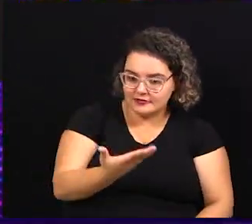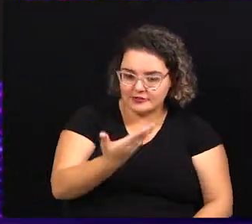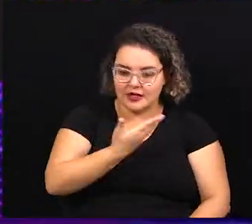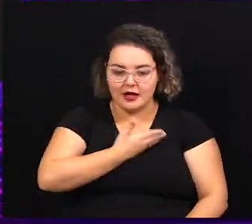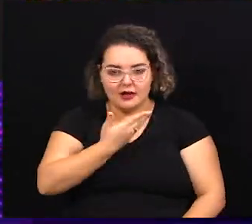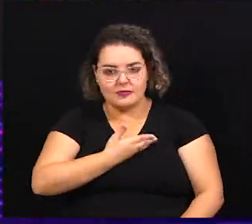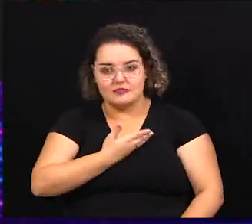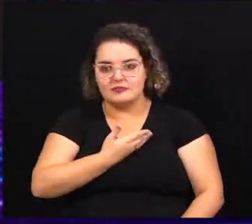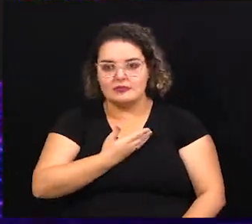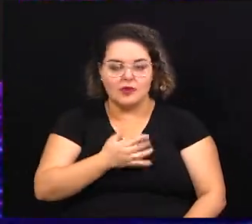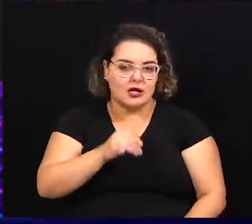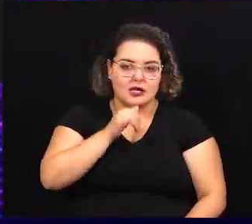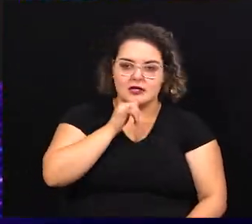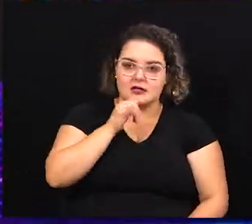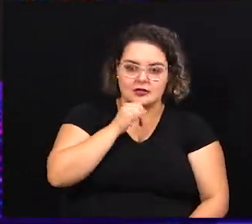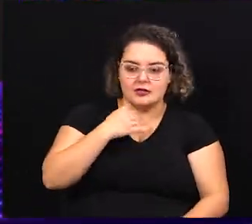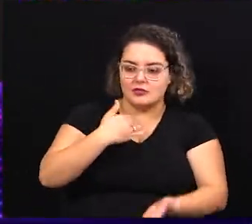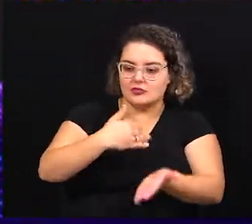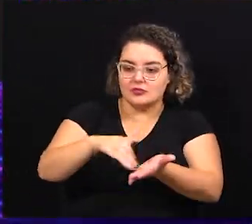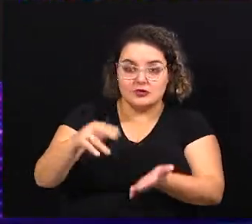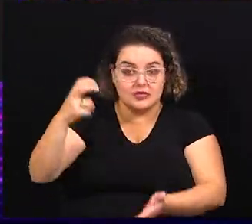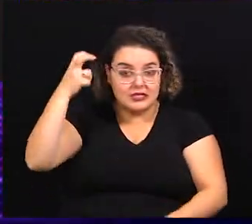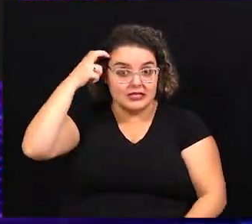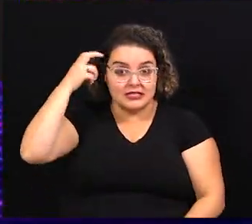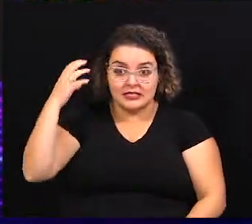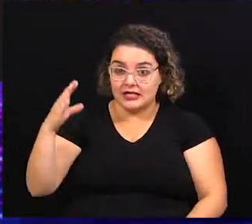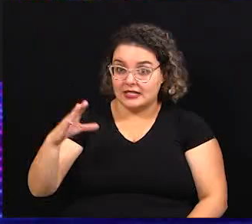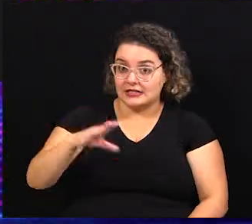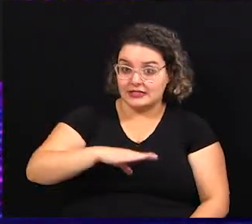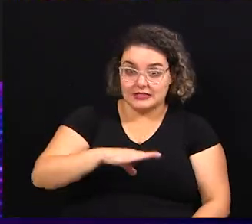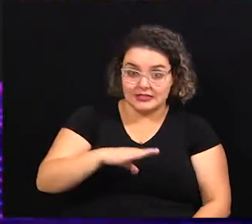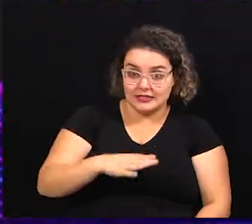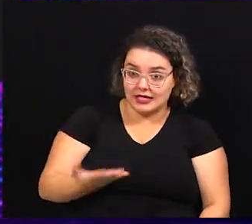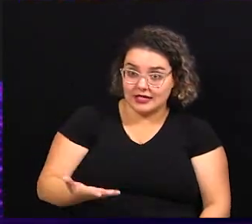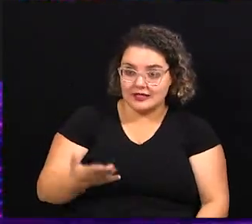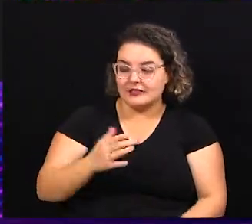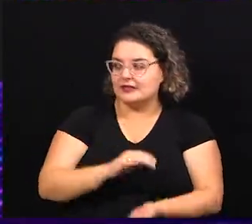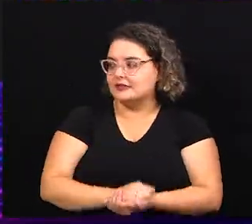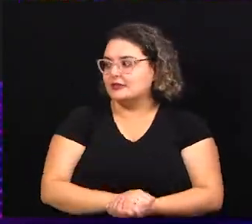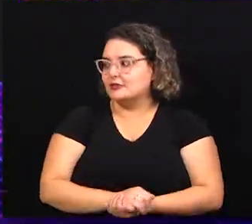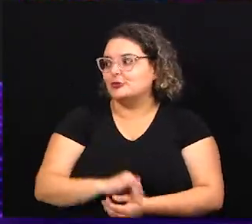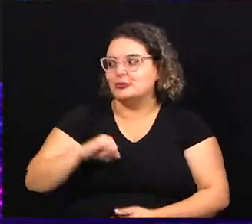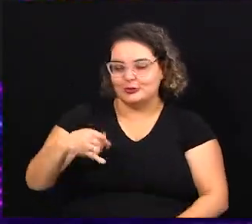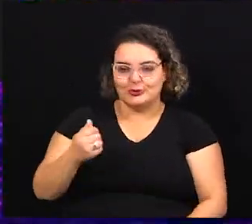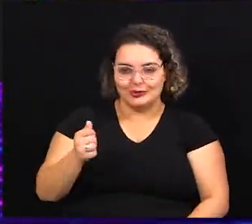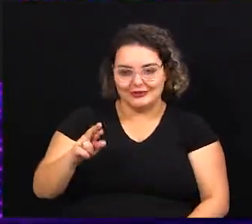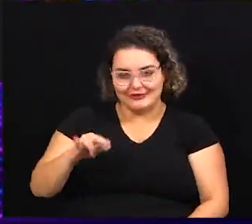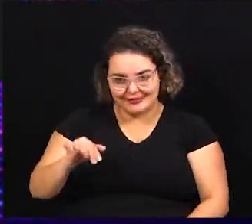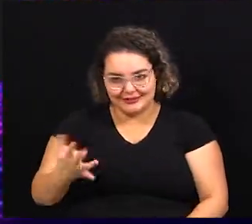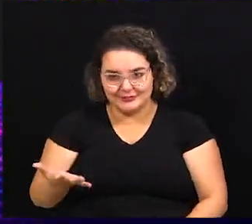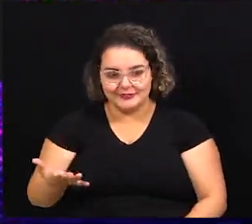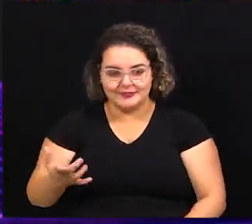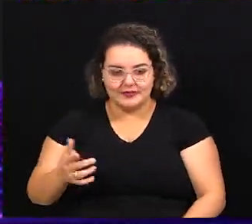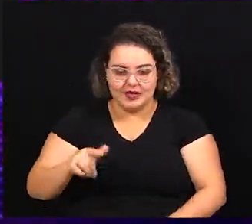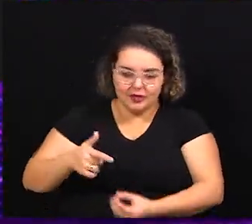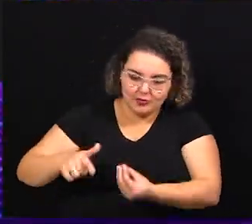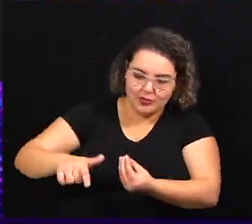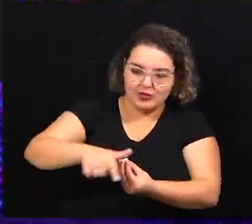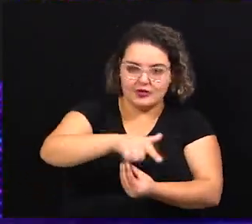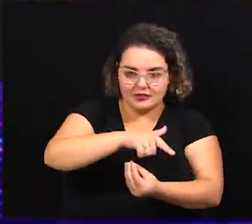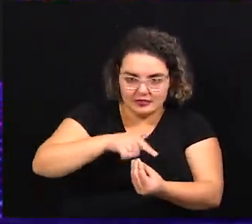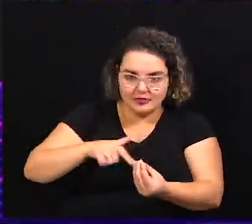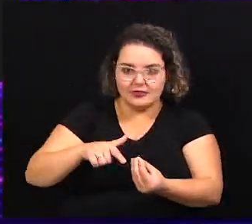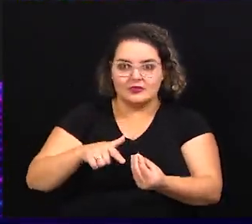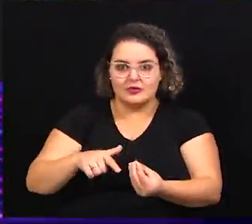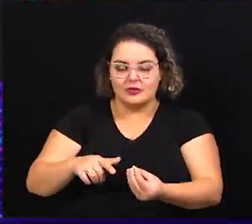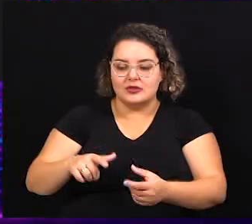fiz amizades, assim, me acompanhou, por exemplo, o secretário de Cultura da cidade, Laranjal do Jari, que é a cidade onde a ilha... É uma ilha no meio do rio, né? Que tem um